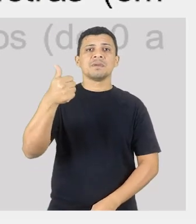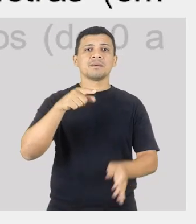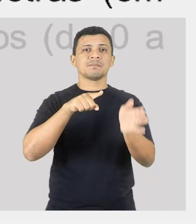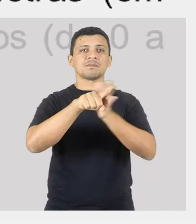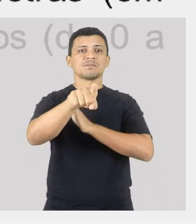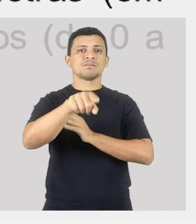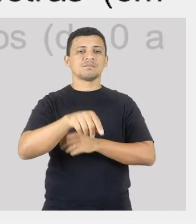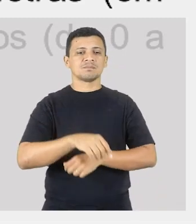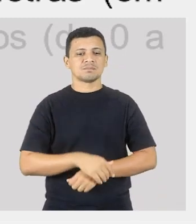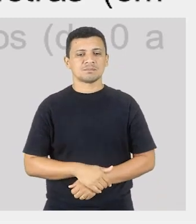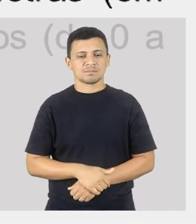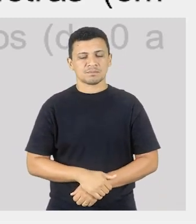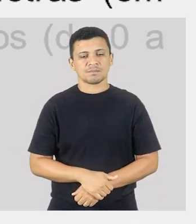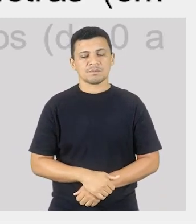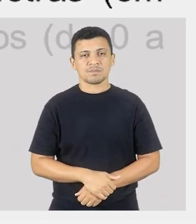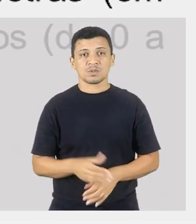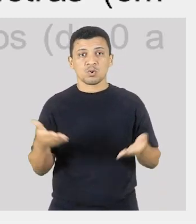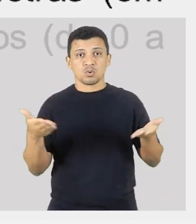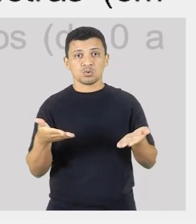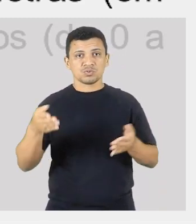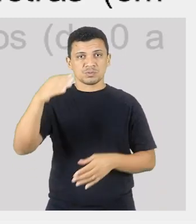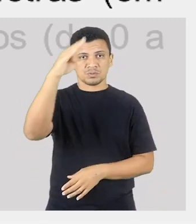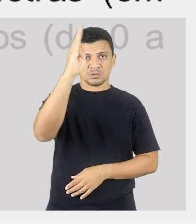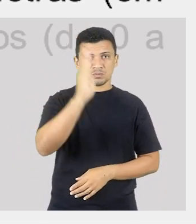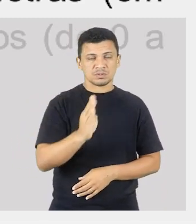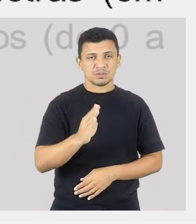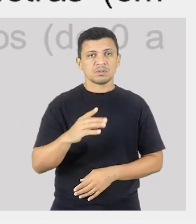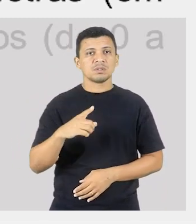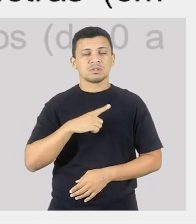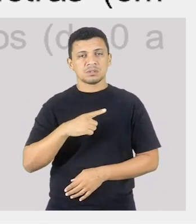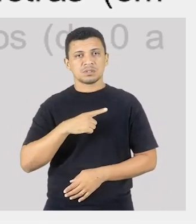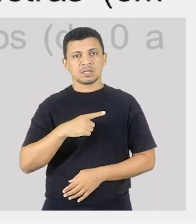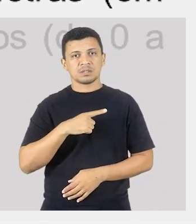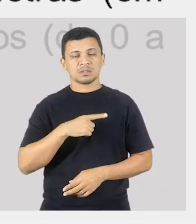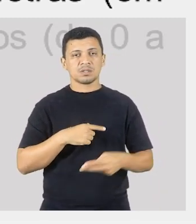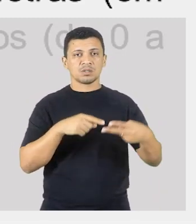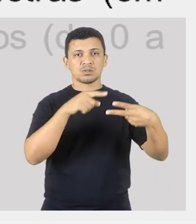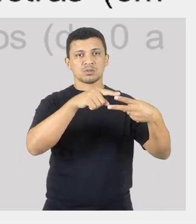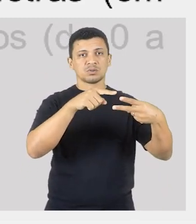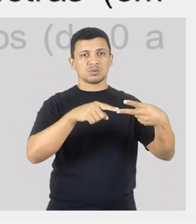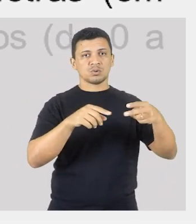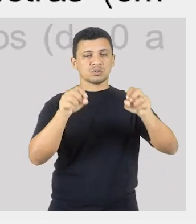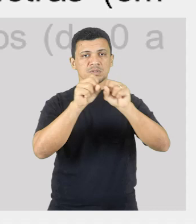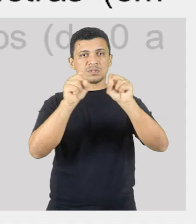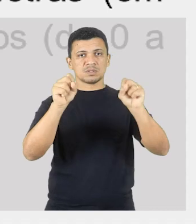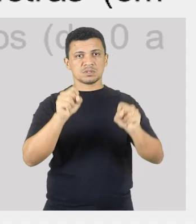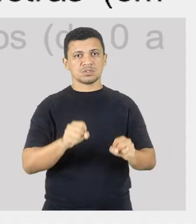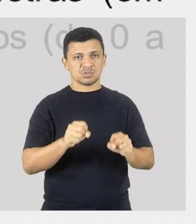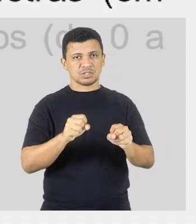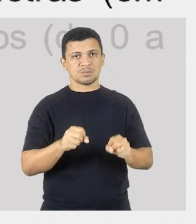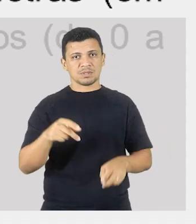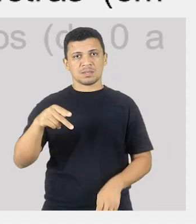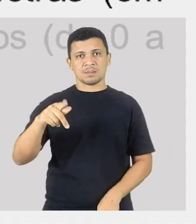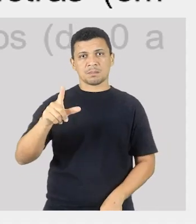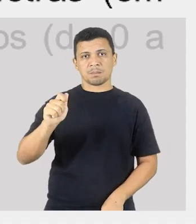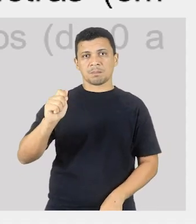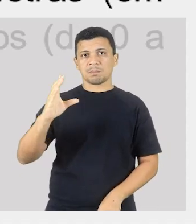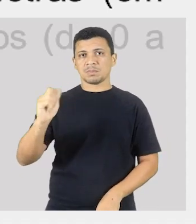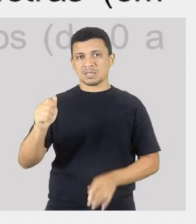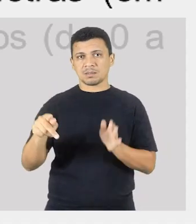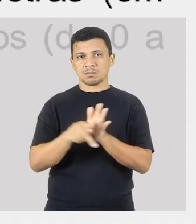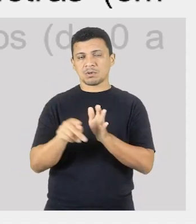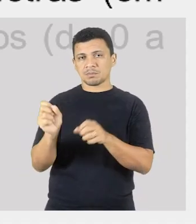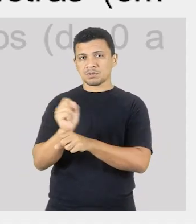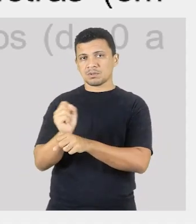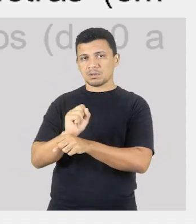aqui de hoje. Atualmente no Brasil, coexistem 2 sistemas de placas de identificação de automóveis.